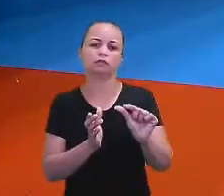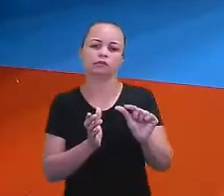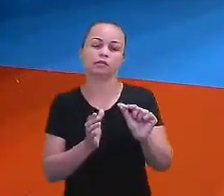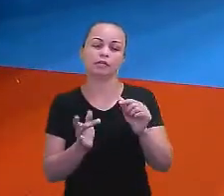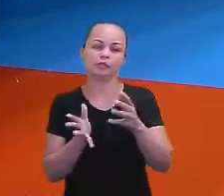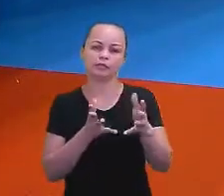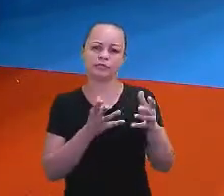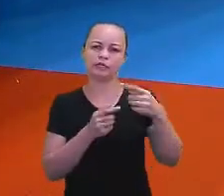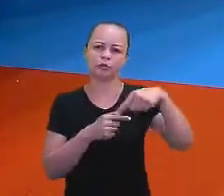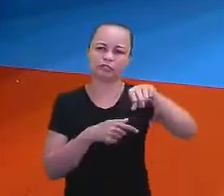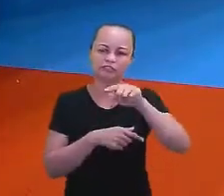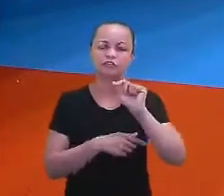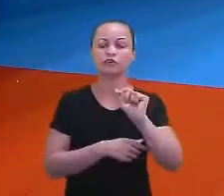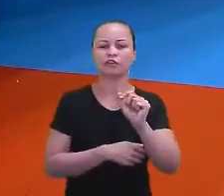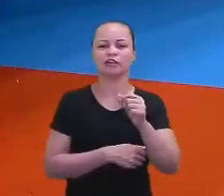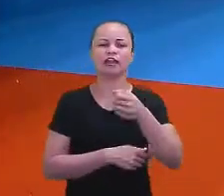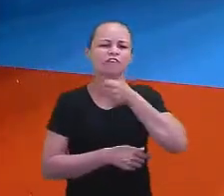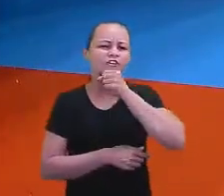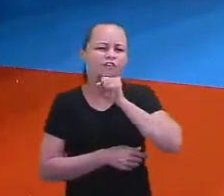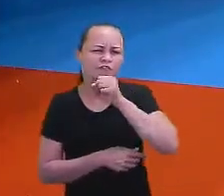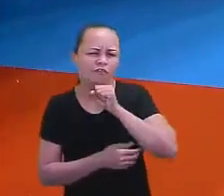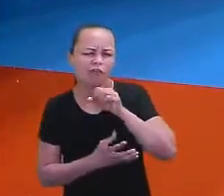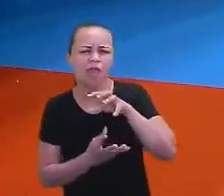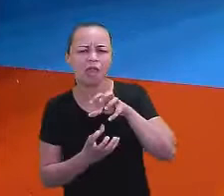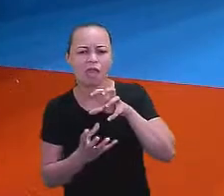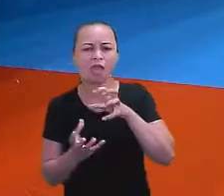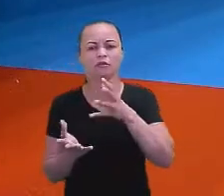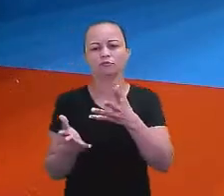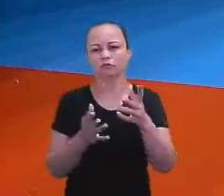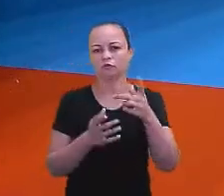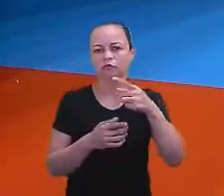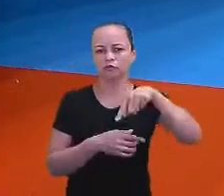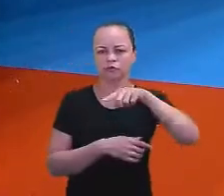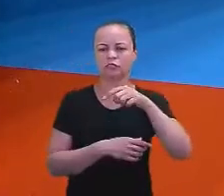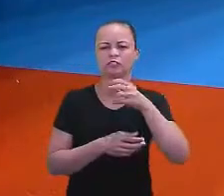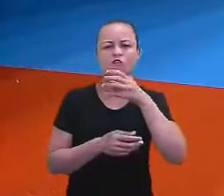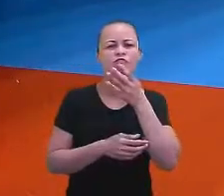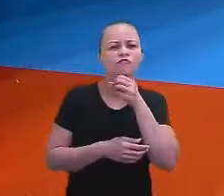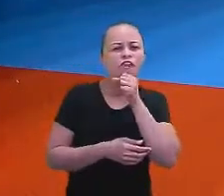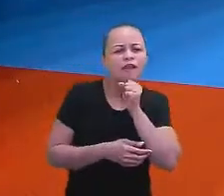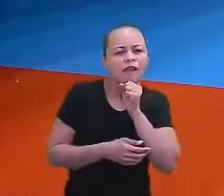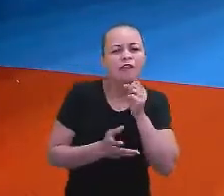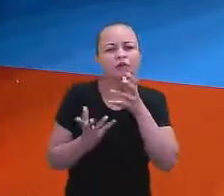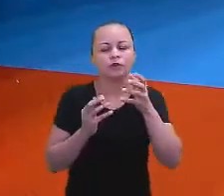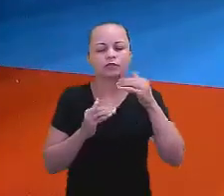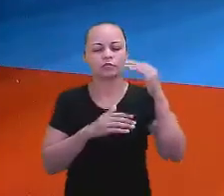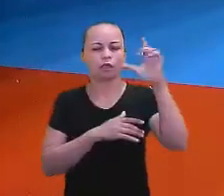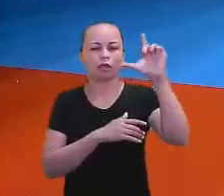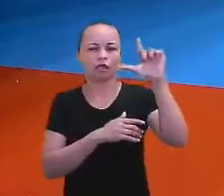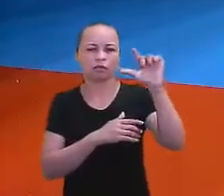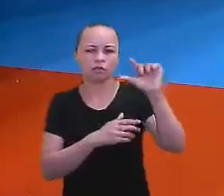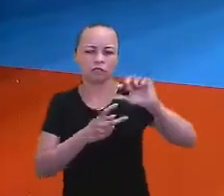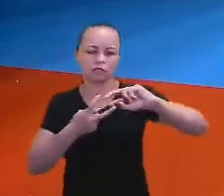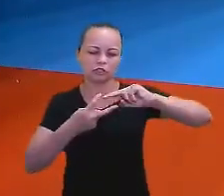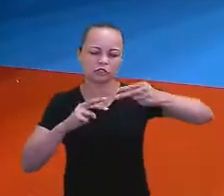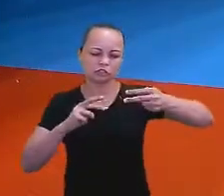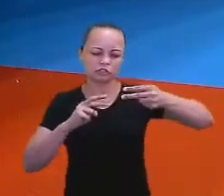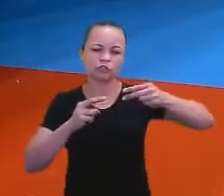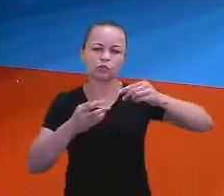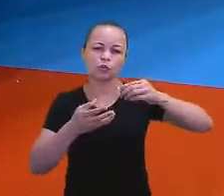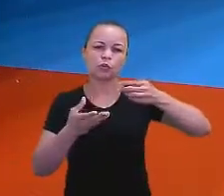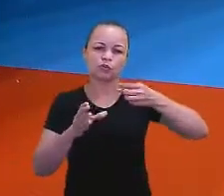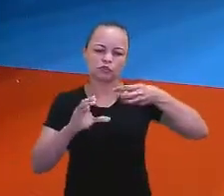que você está envelhecendo. Então, quando você está envelhecendo, pense que você está tendo uma diminuição das áreas, das